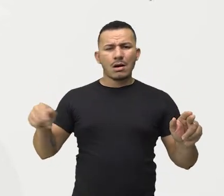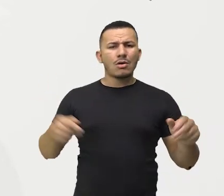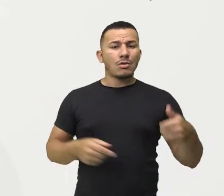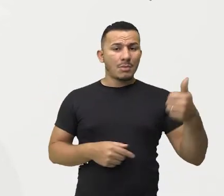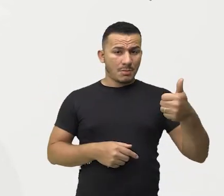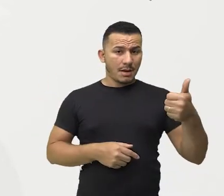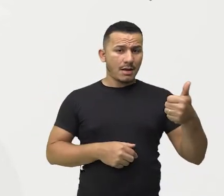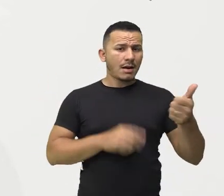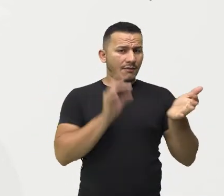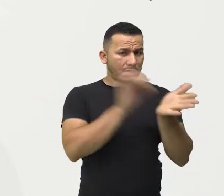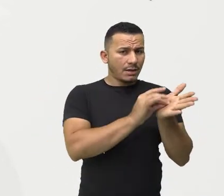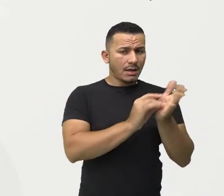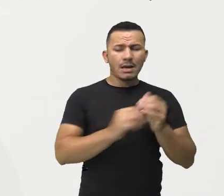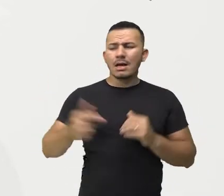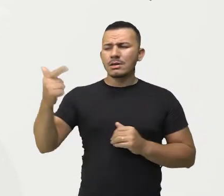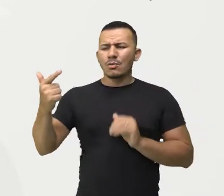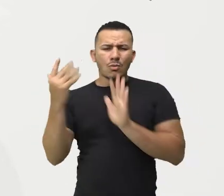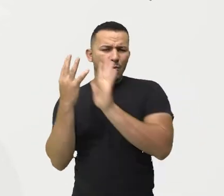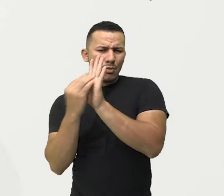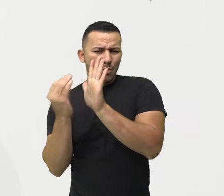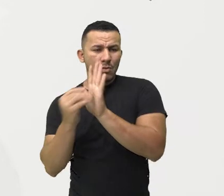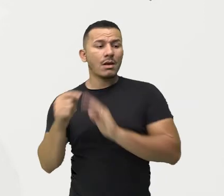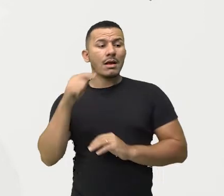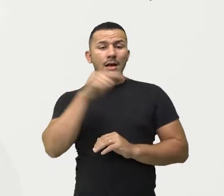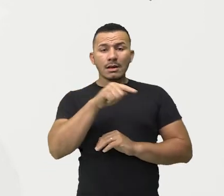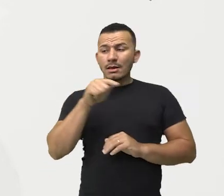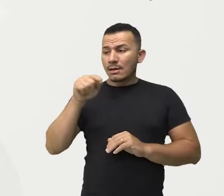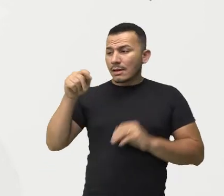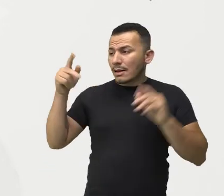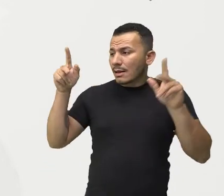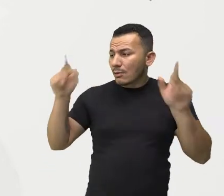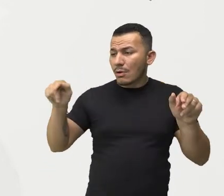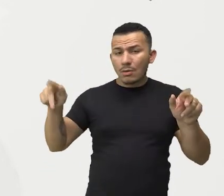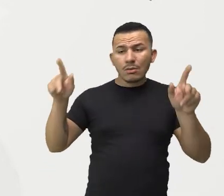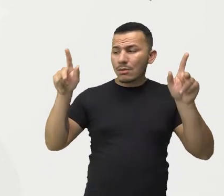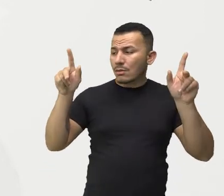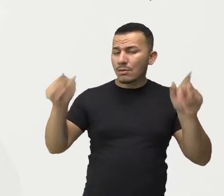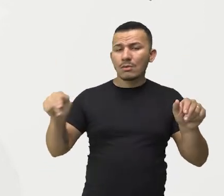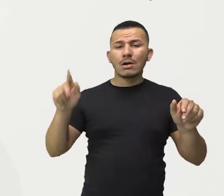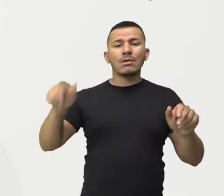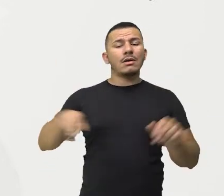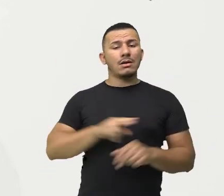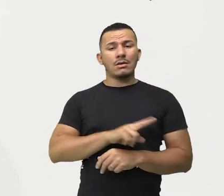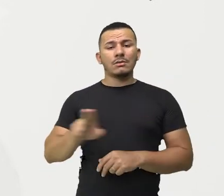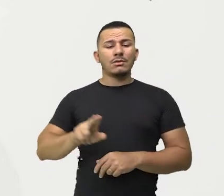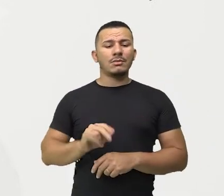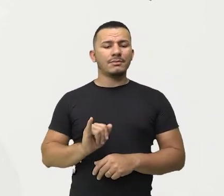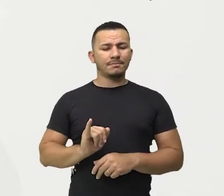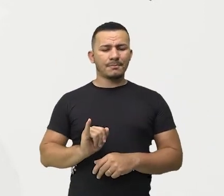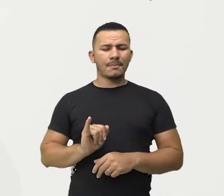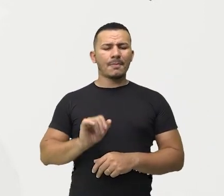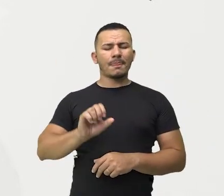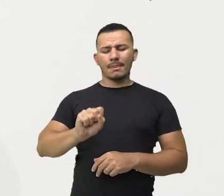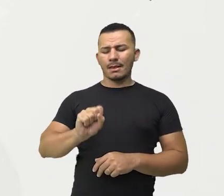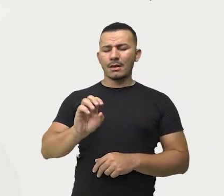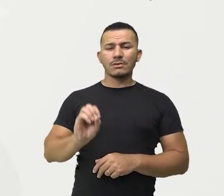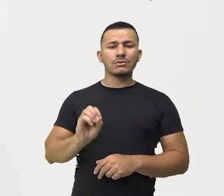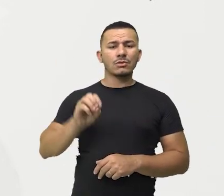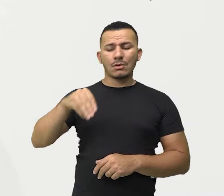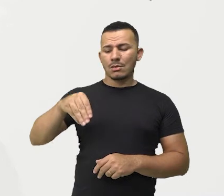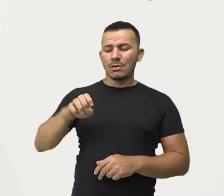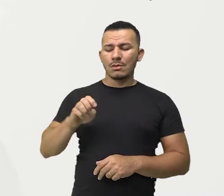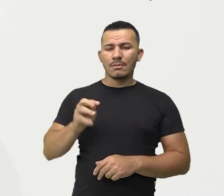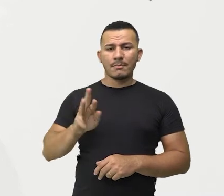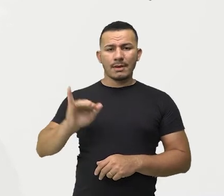figura original, as transformações que realizamos são chamadas de isometria. Porque